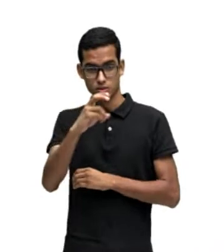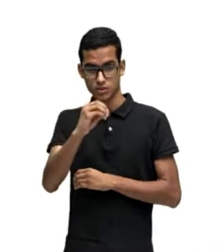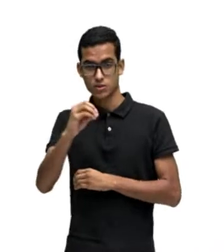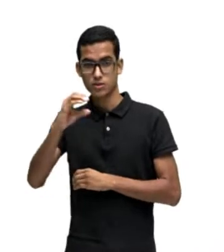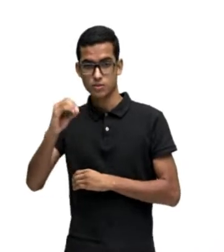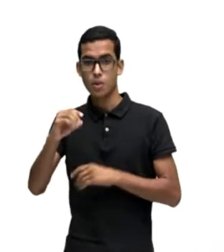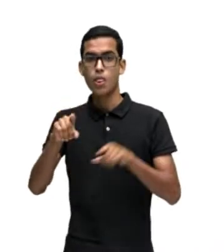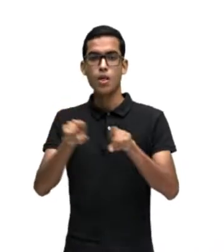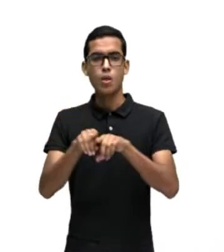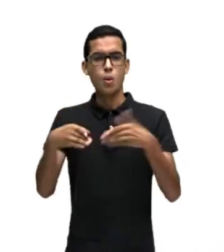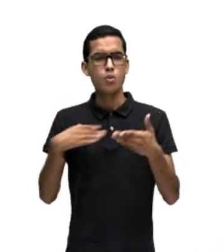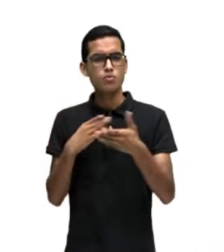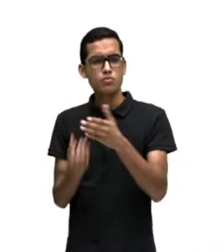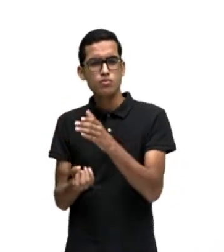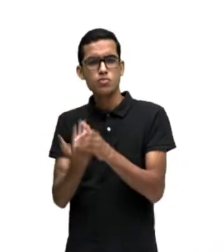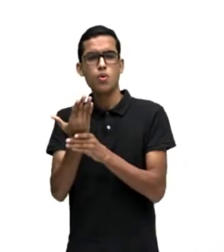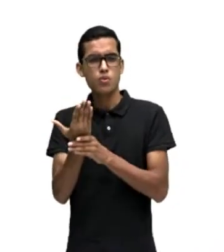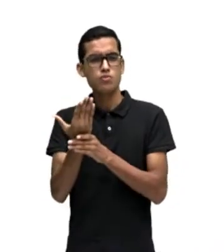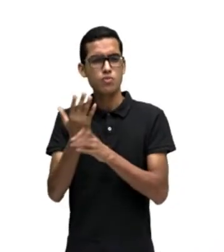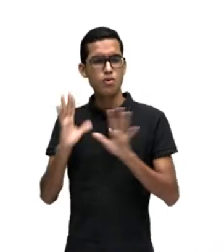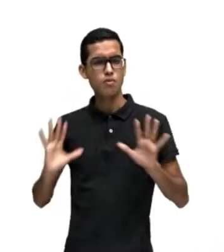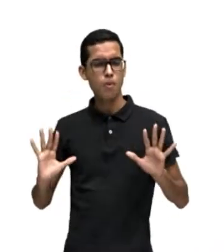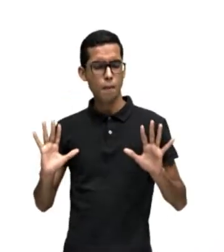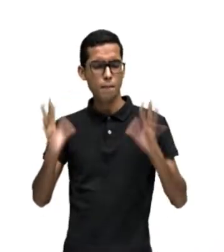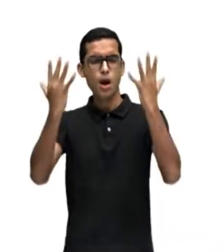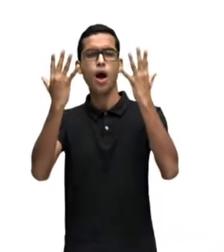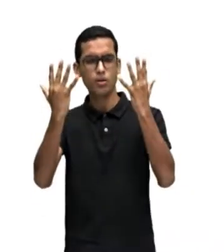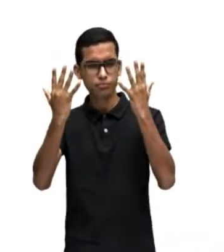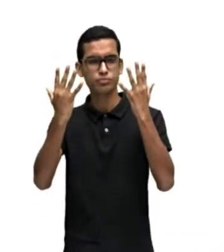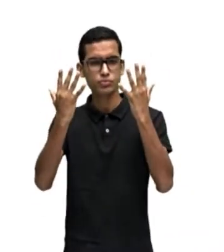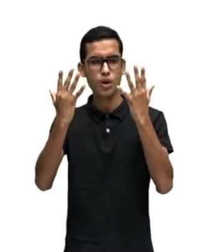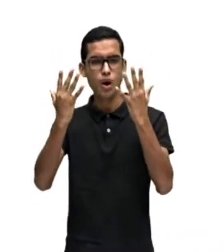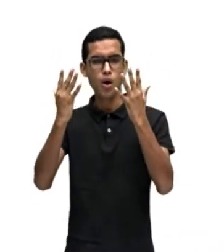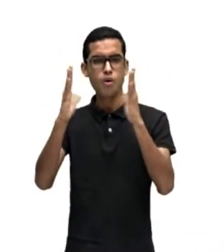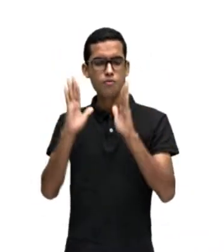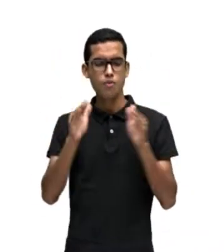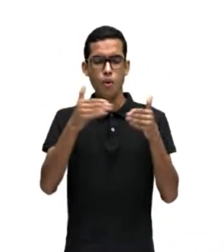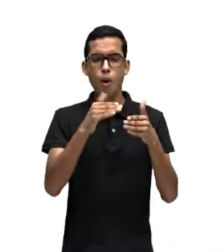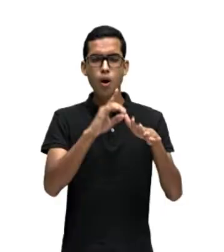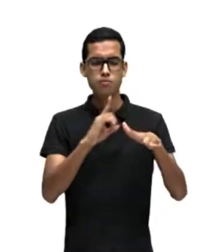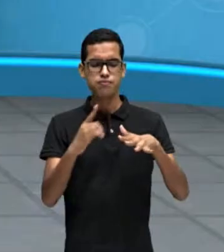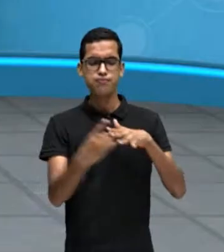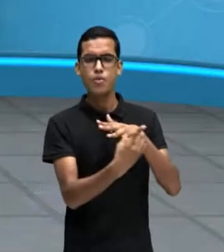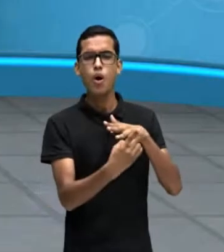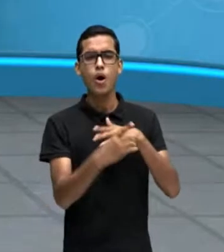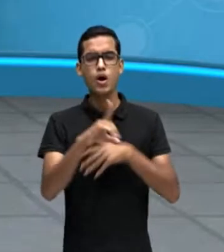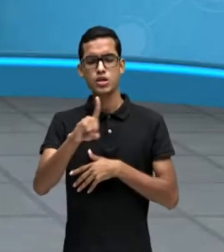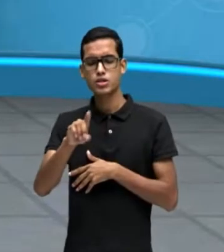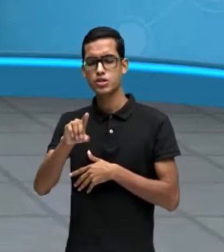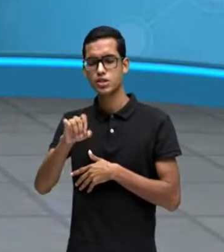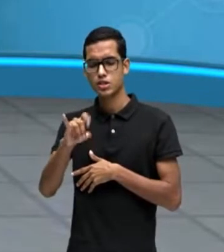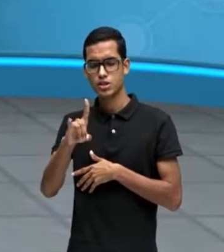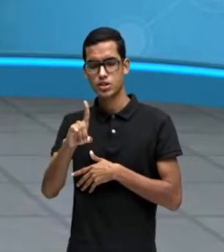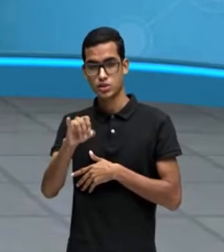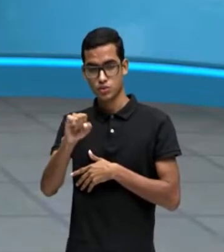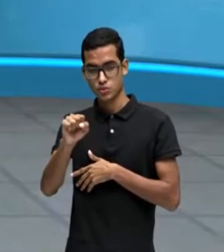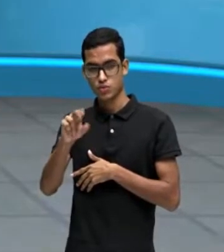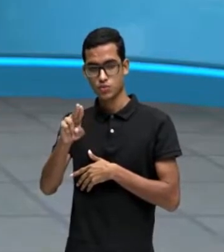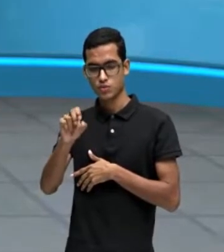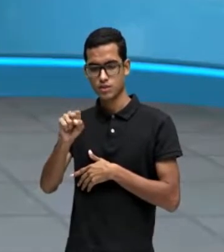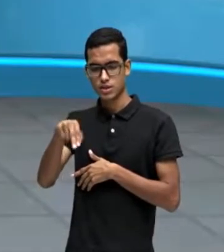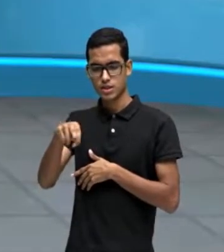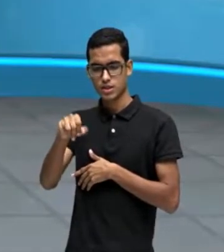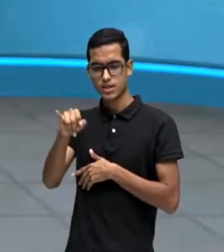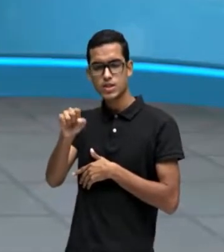sobretudo para o deus Dionísio, divindade das festas, fertilidade e vinho. Aí a gente volta para o nosso teatro grego, né, que